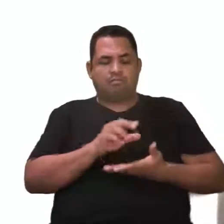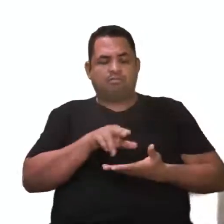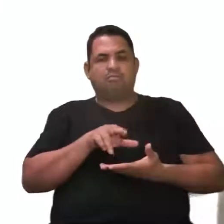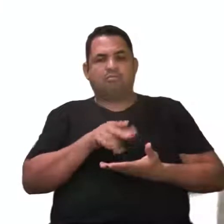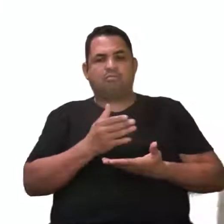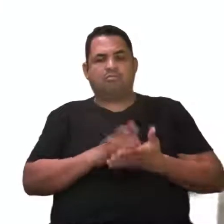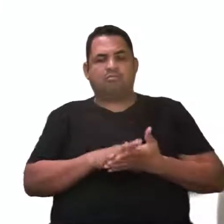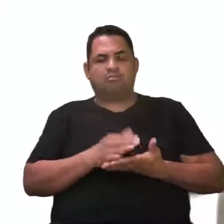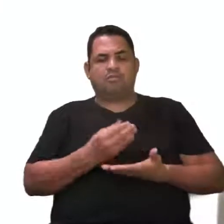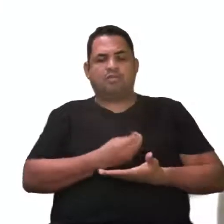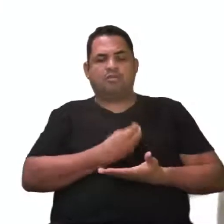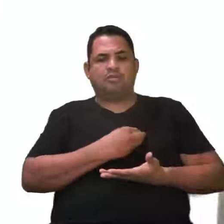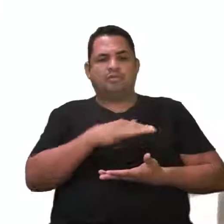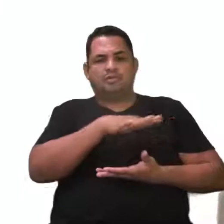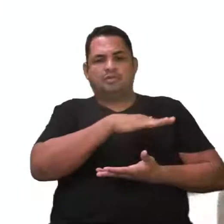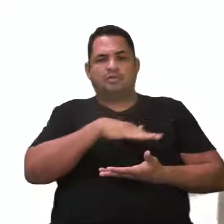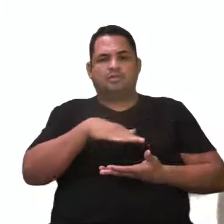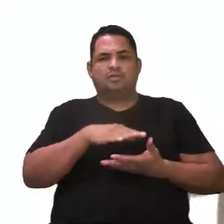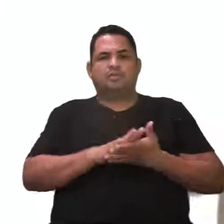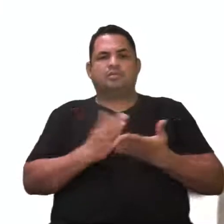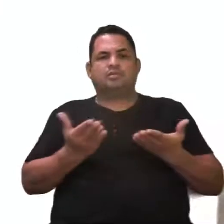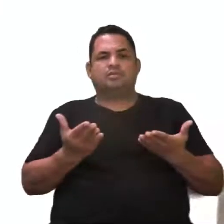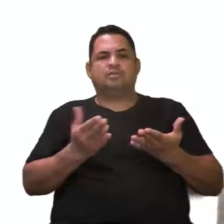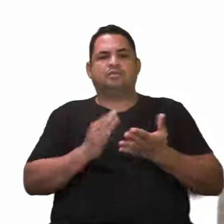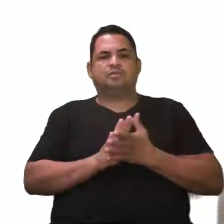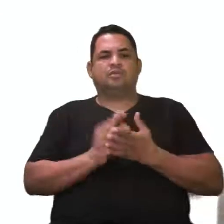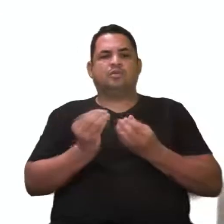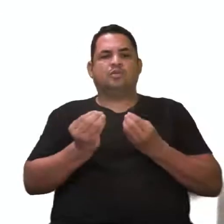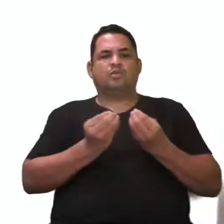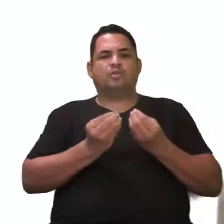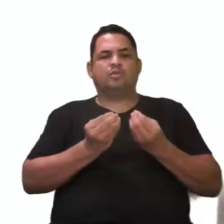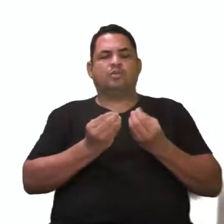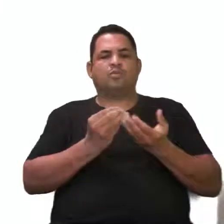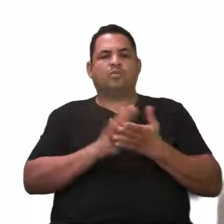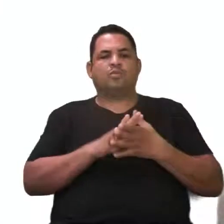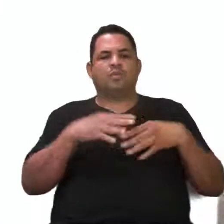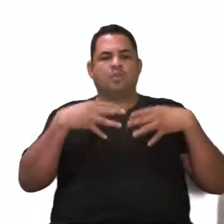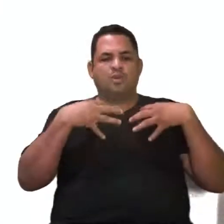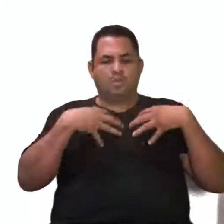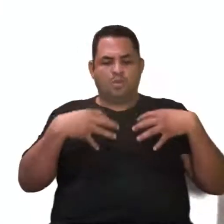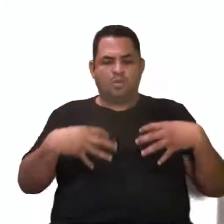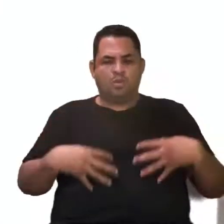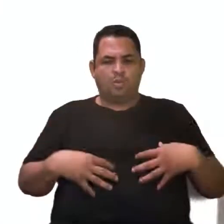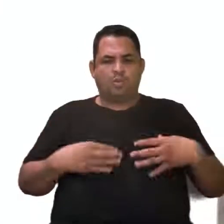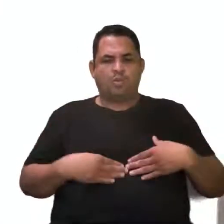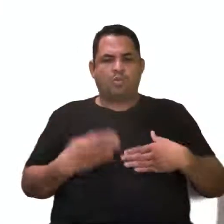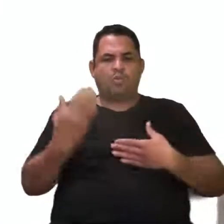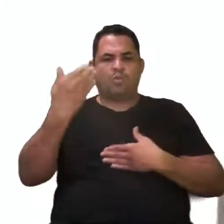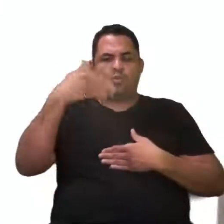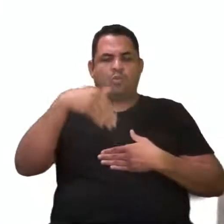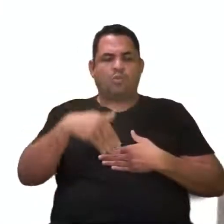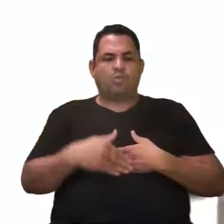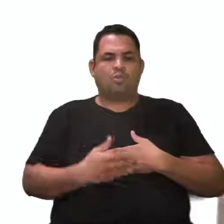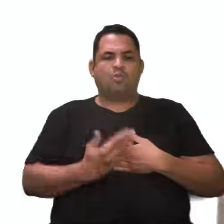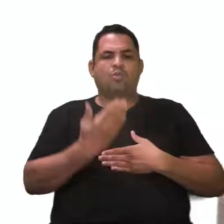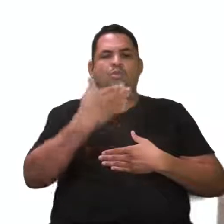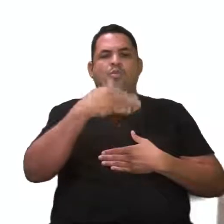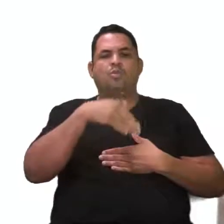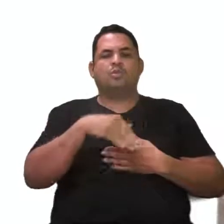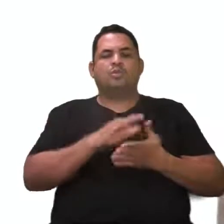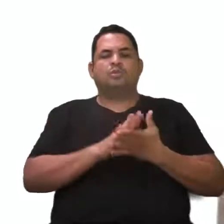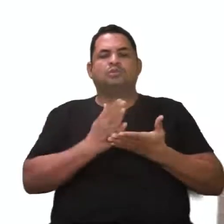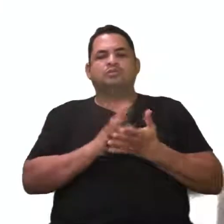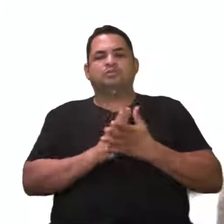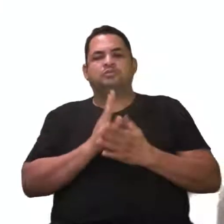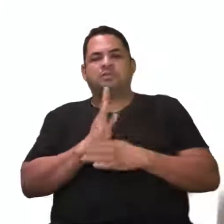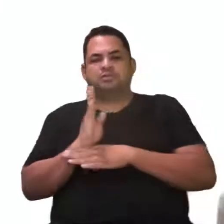as mesmas condições para ambos. Assim, as formas do corpo do golfinho, dos peixes, especialmente tubarões,